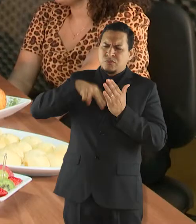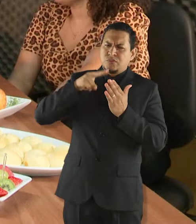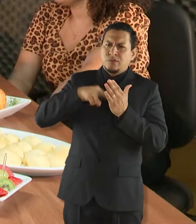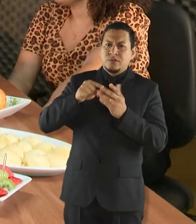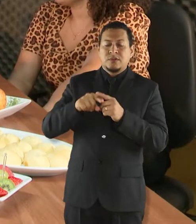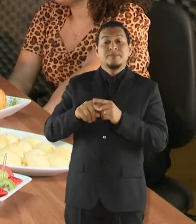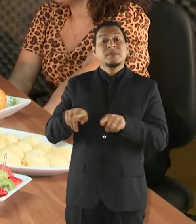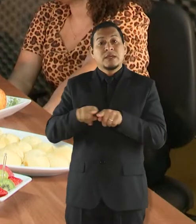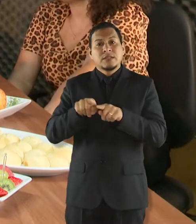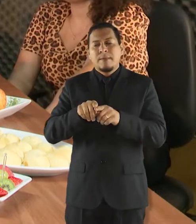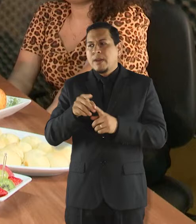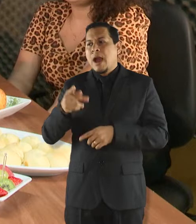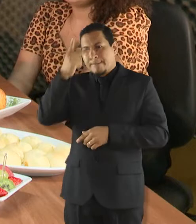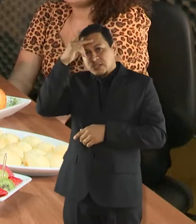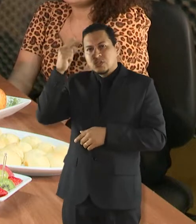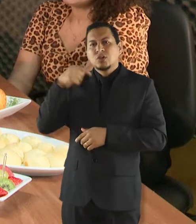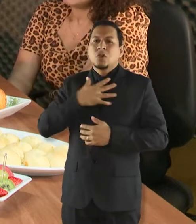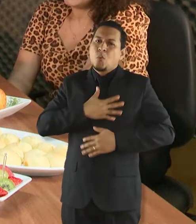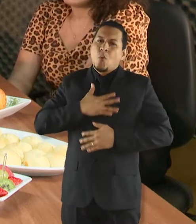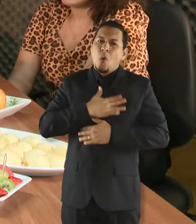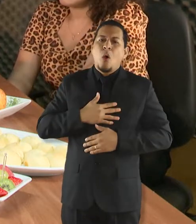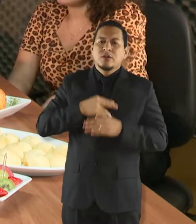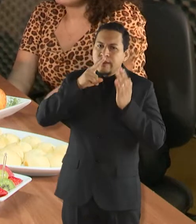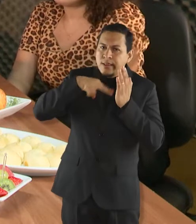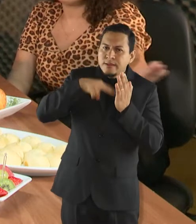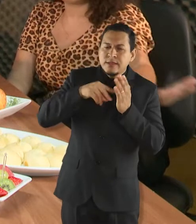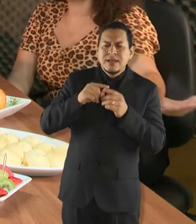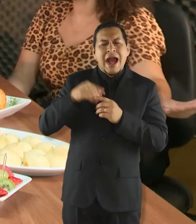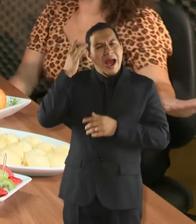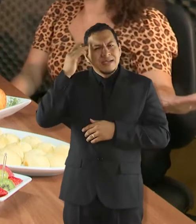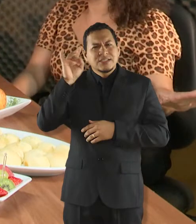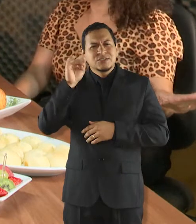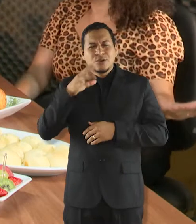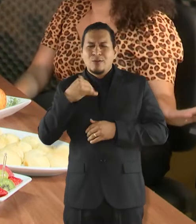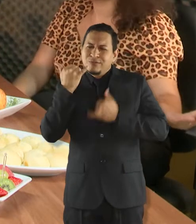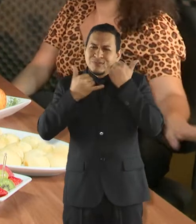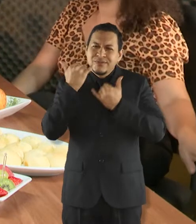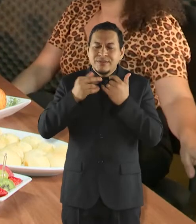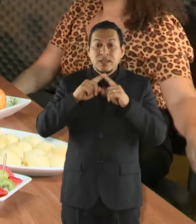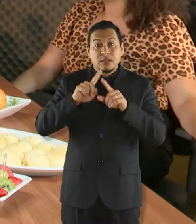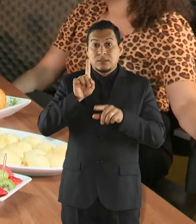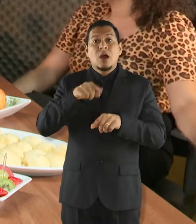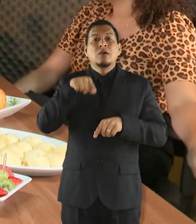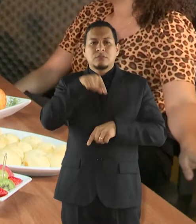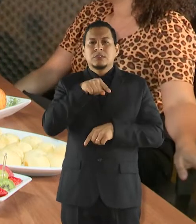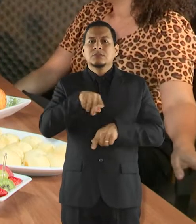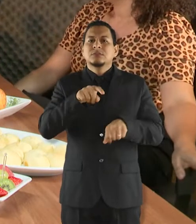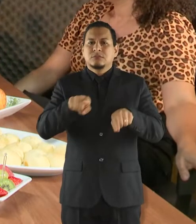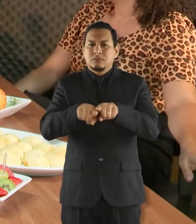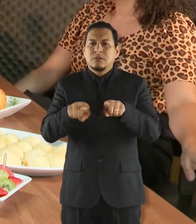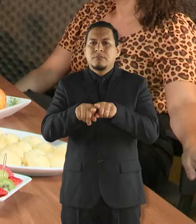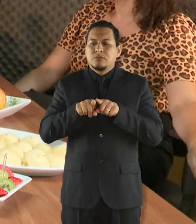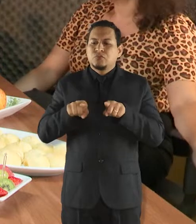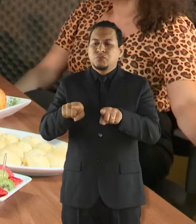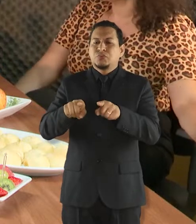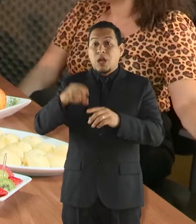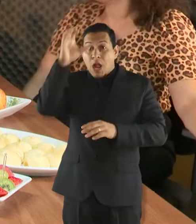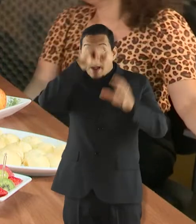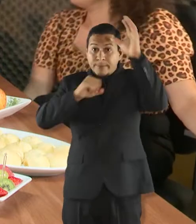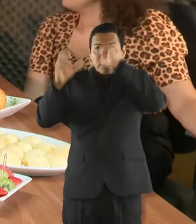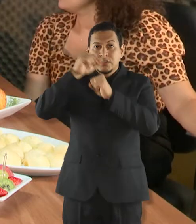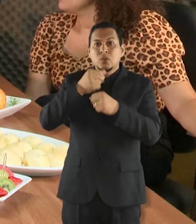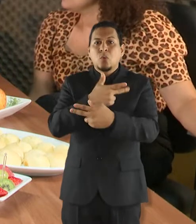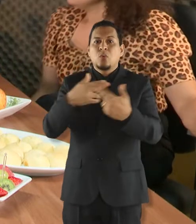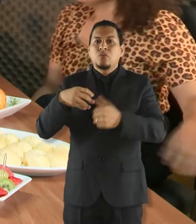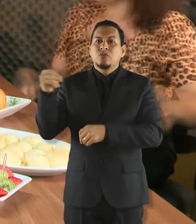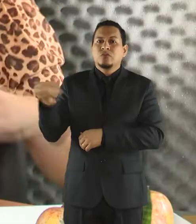com a vantagem aí na frente. Porque quem gosta de ler, acha que tá só se divertindo ali, que é o lazer. Mas não é, você tá aprendendo. Você tá conhecendo um